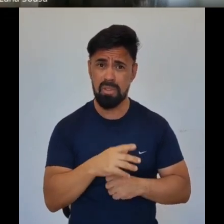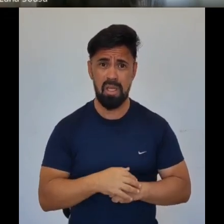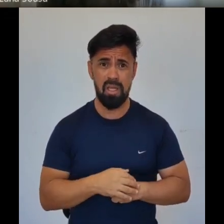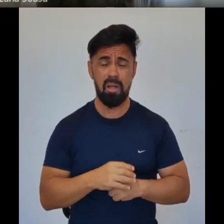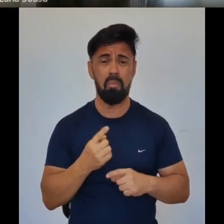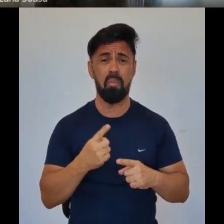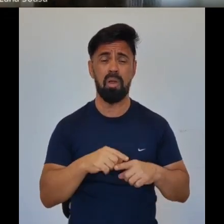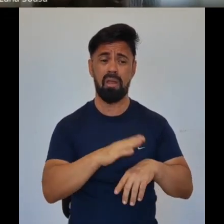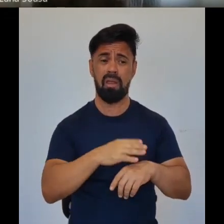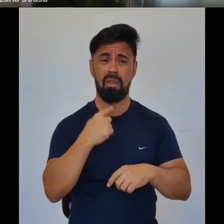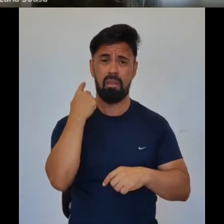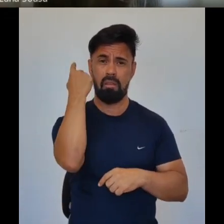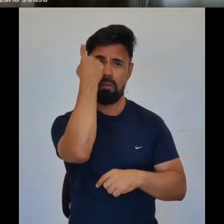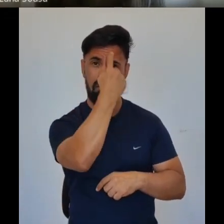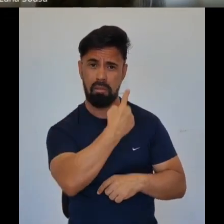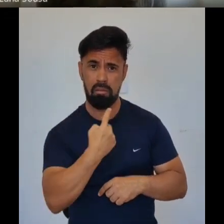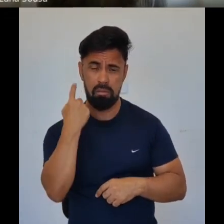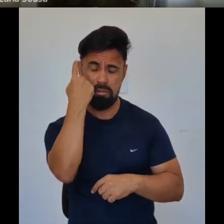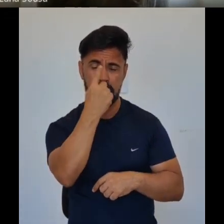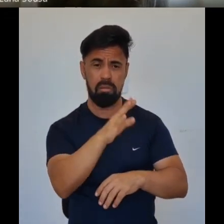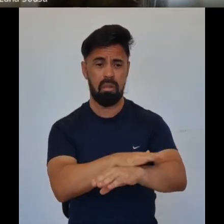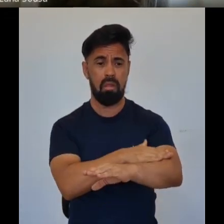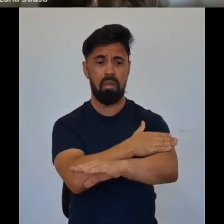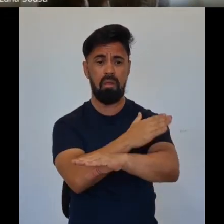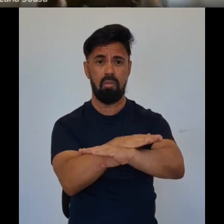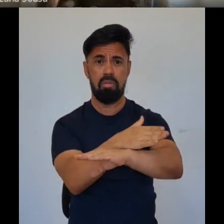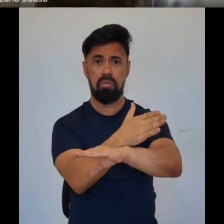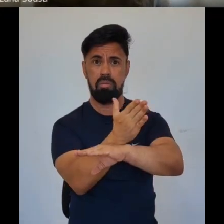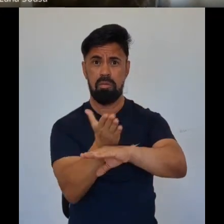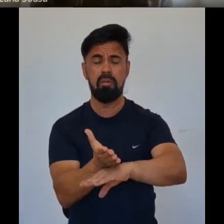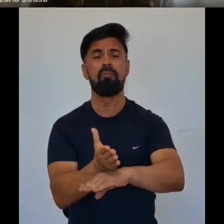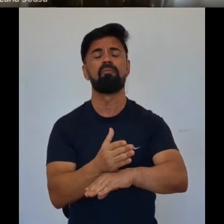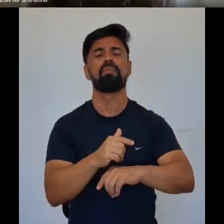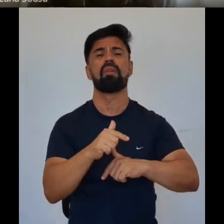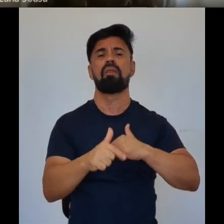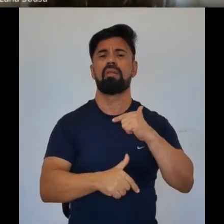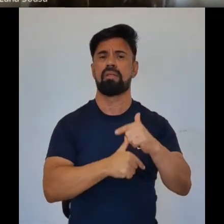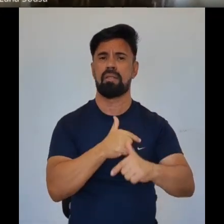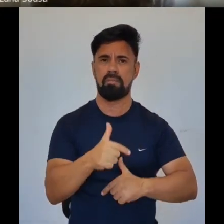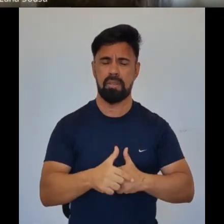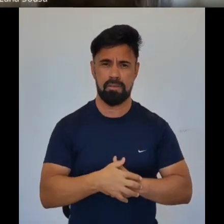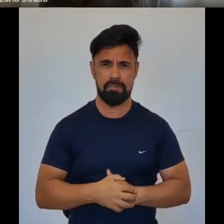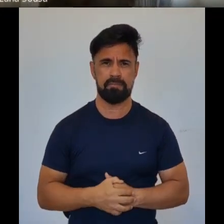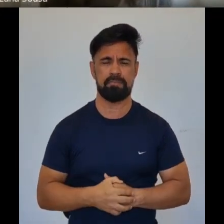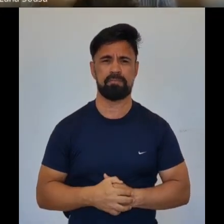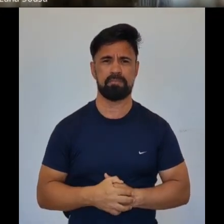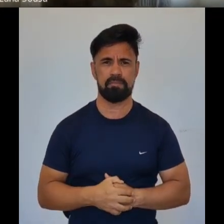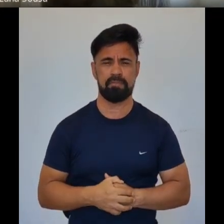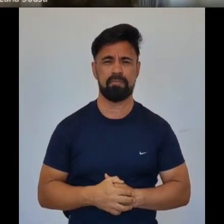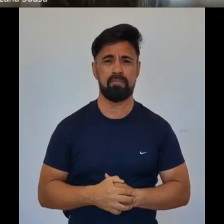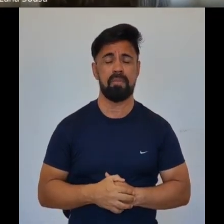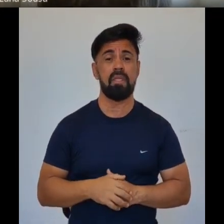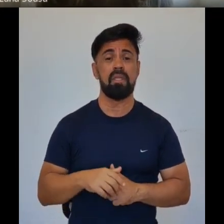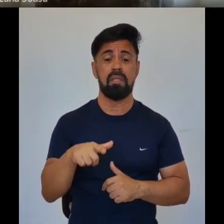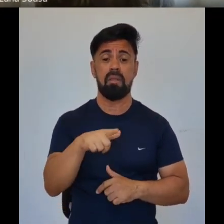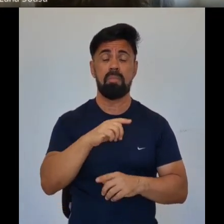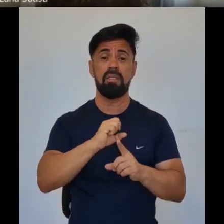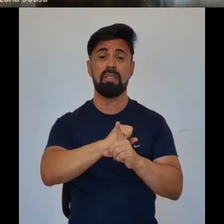Então, até que ponto foi uma escolha dela uma alimentação não saudável, ou não praticar exercício físico? Bom, no dia dela